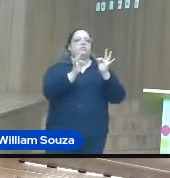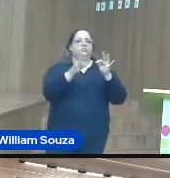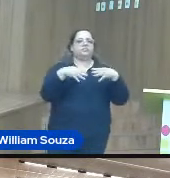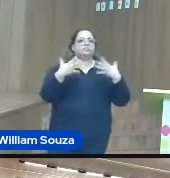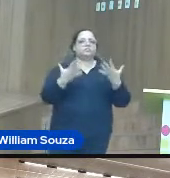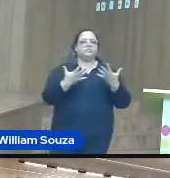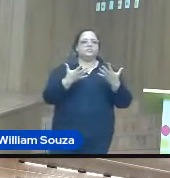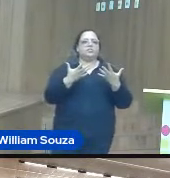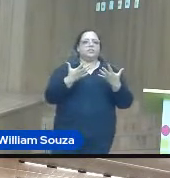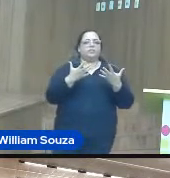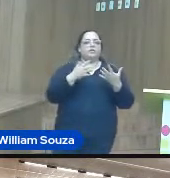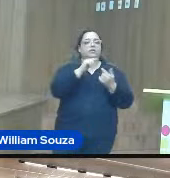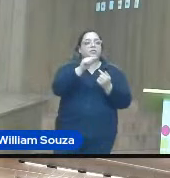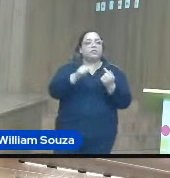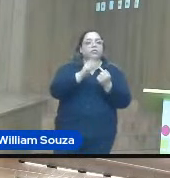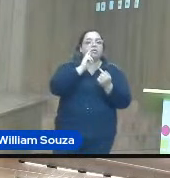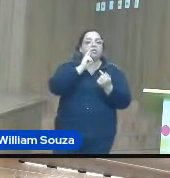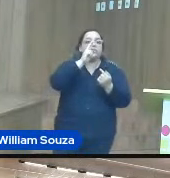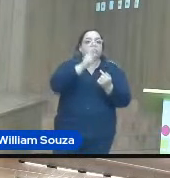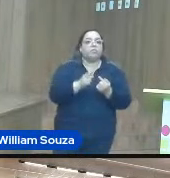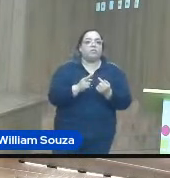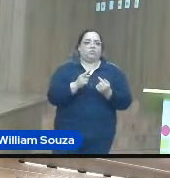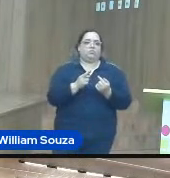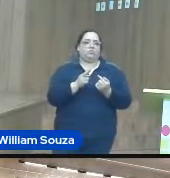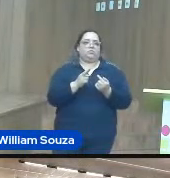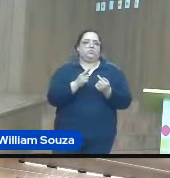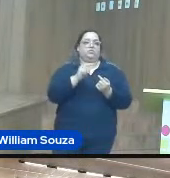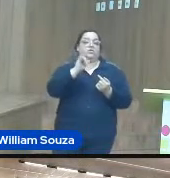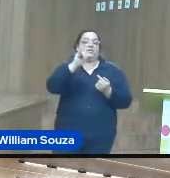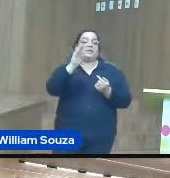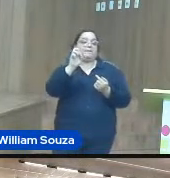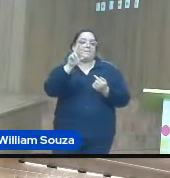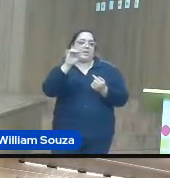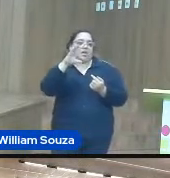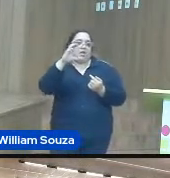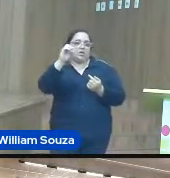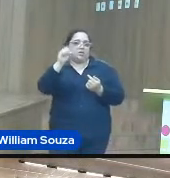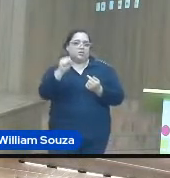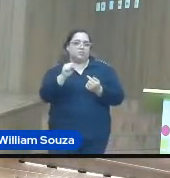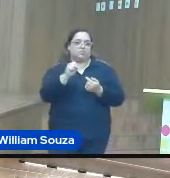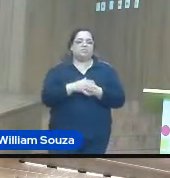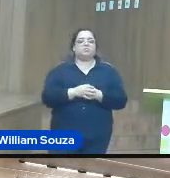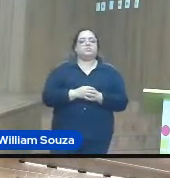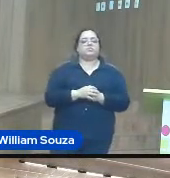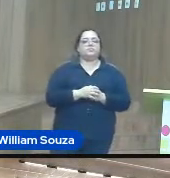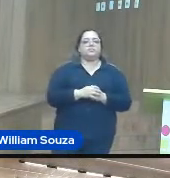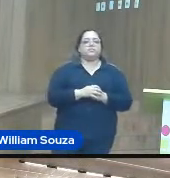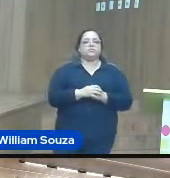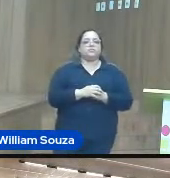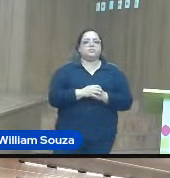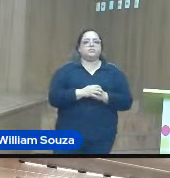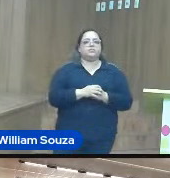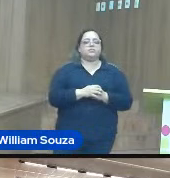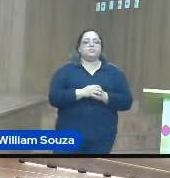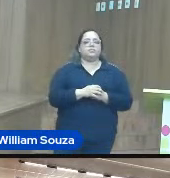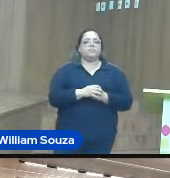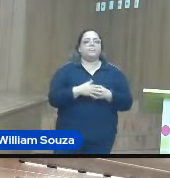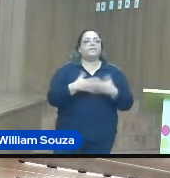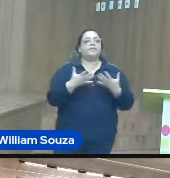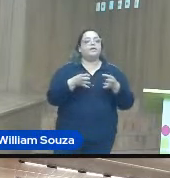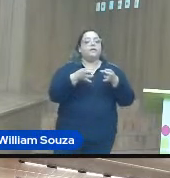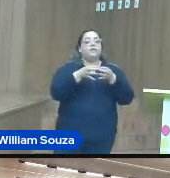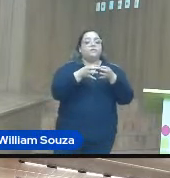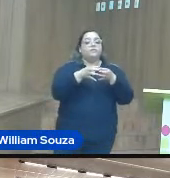Olha isso. E aí, a primeira ação que esse comitê, essa comissão fez,